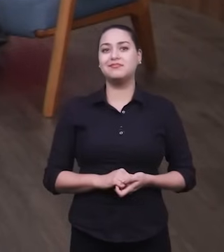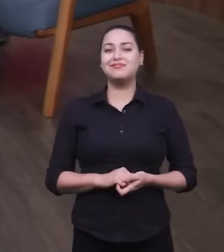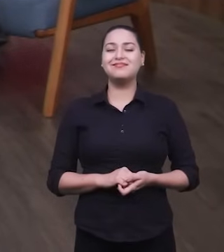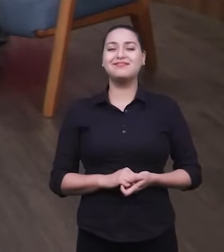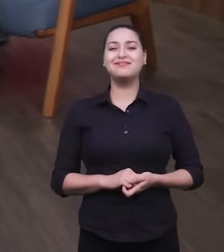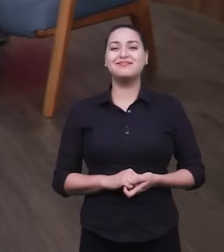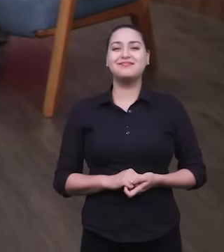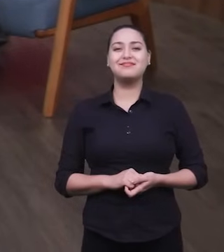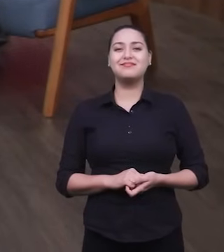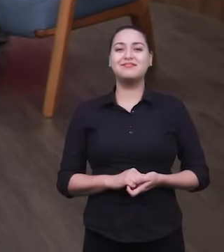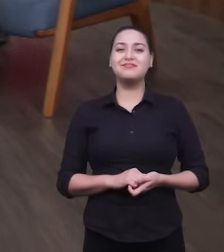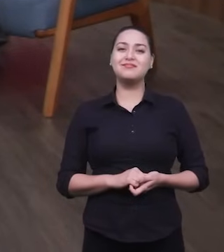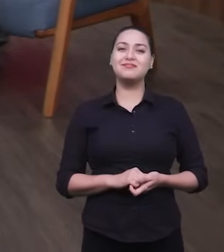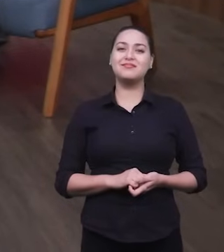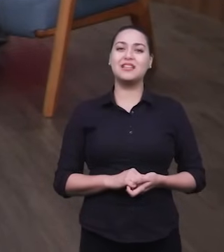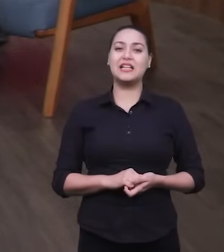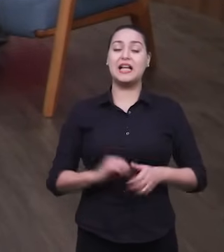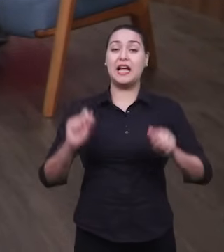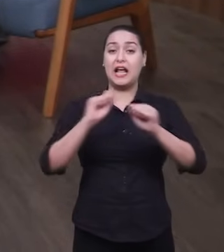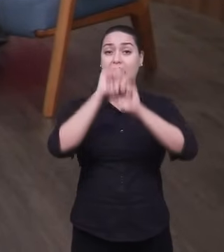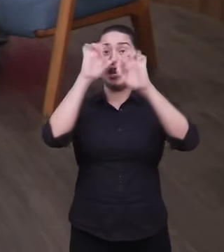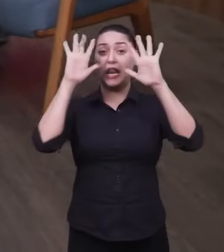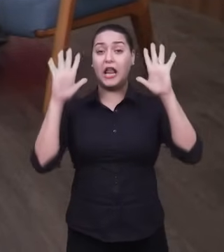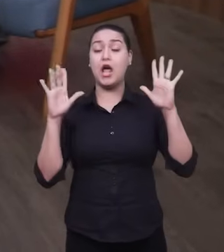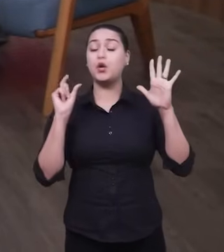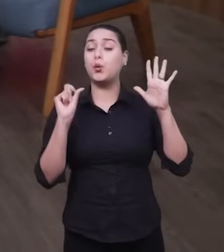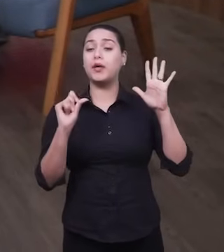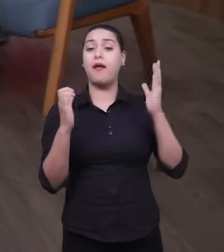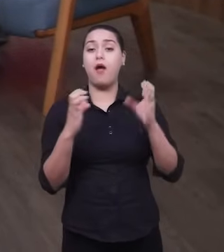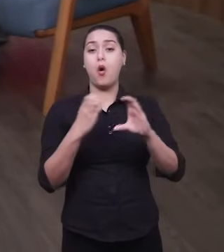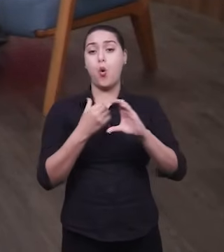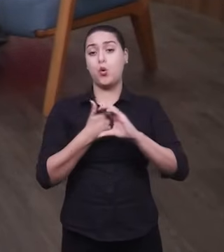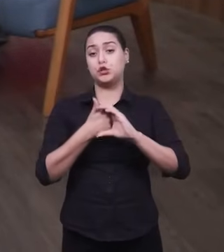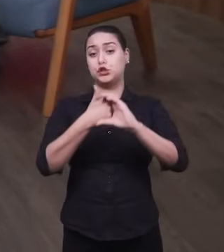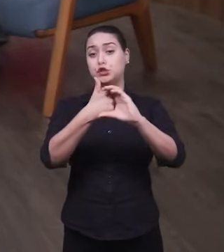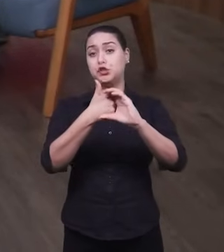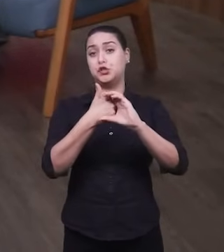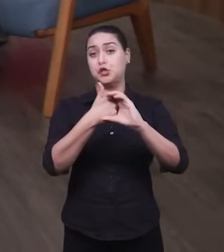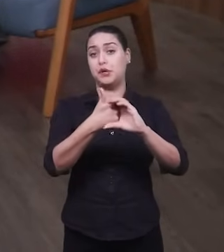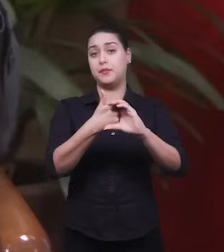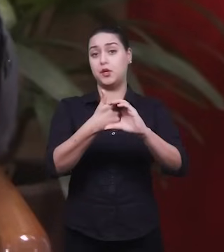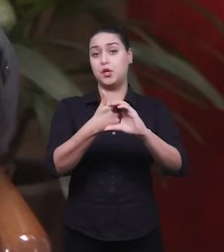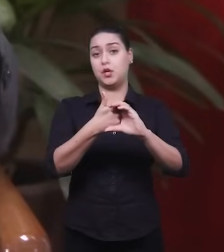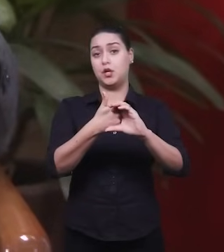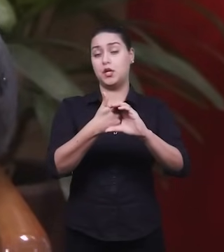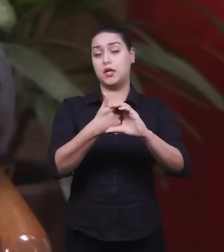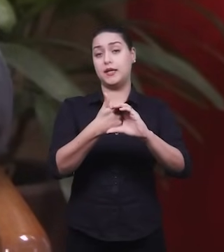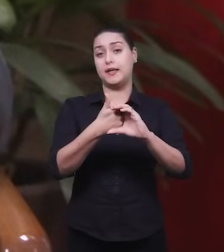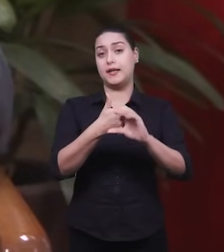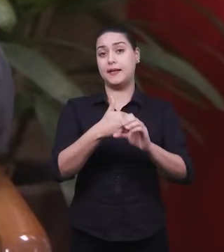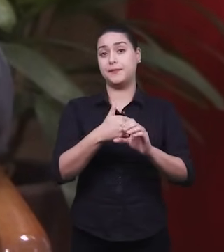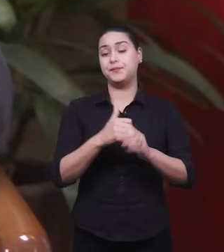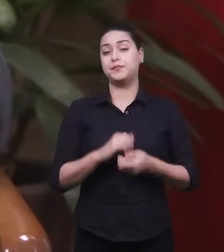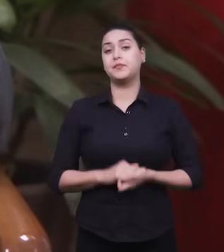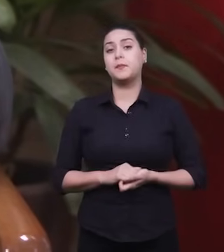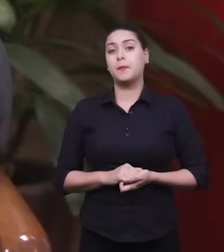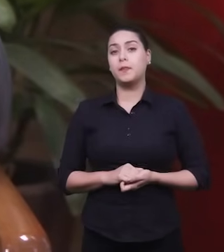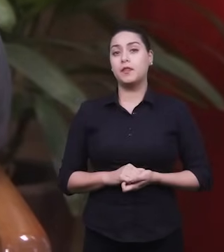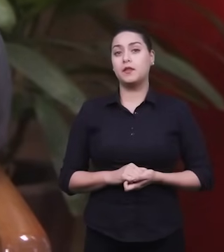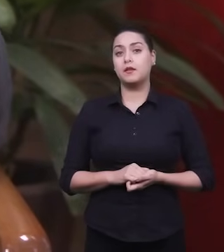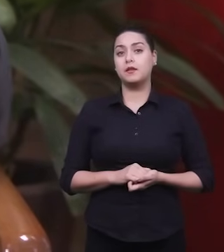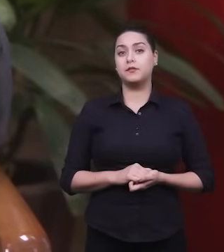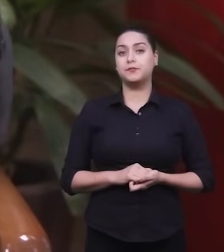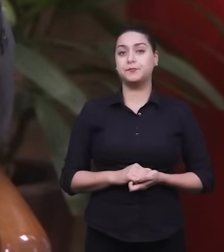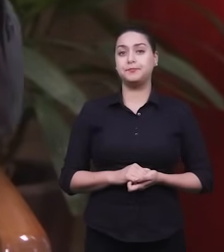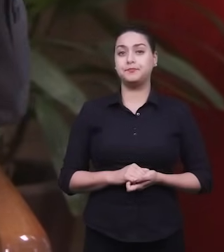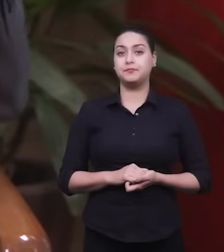evidências, de forma muito clara, de um cristianismo que começou a ir para o